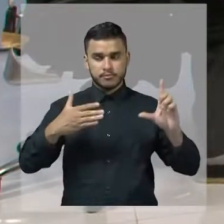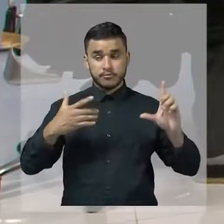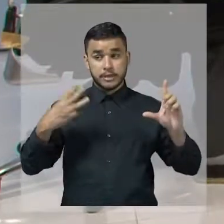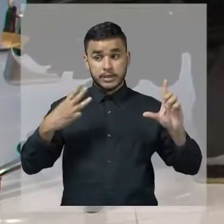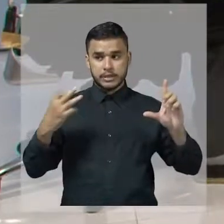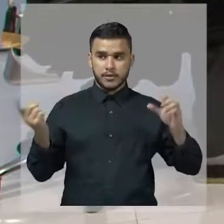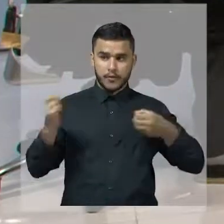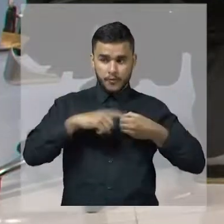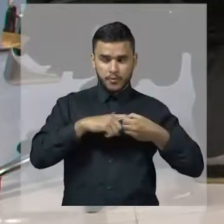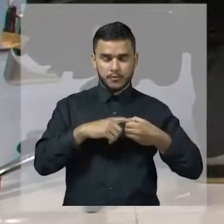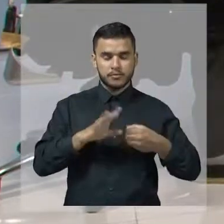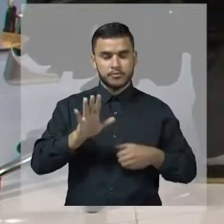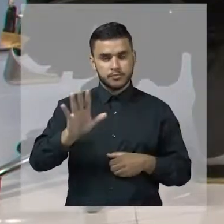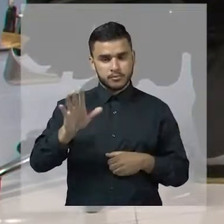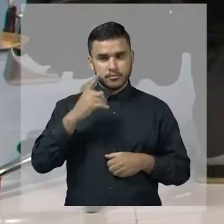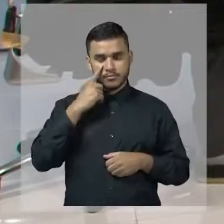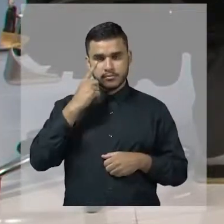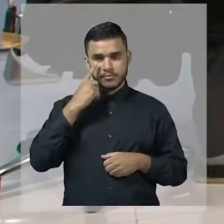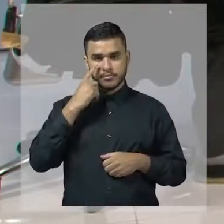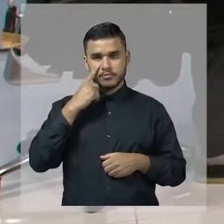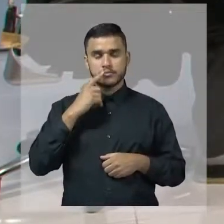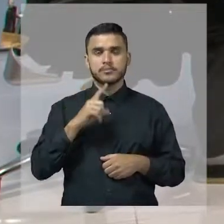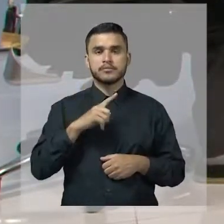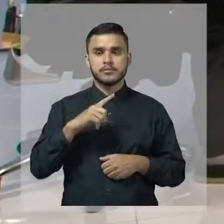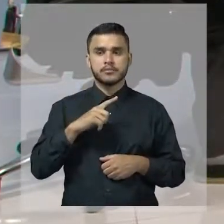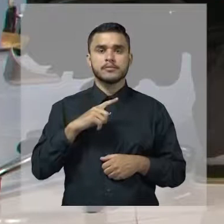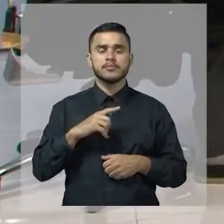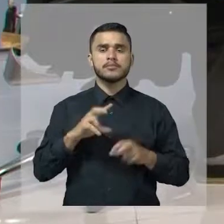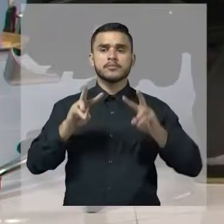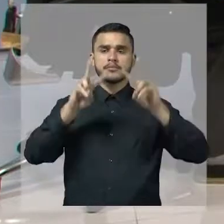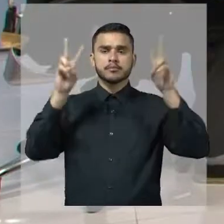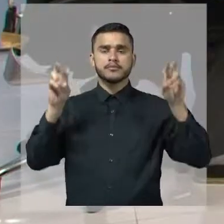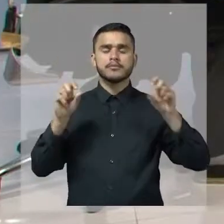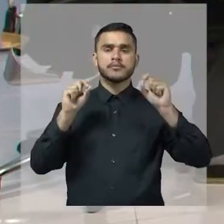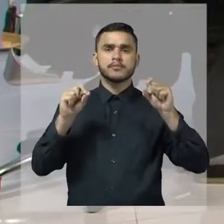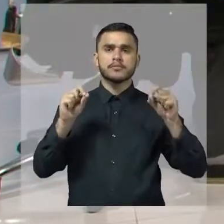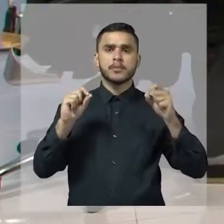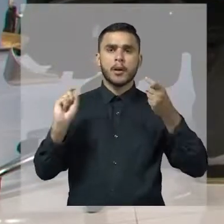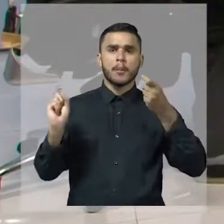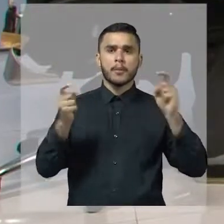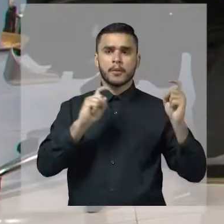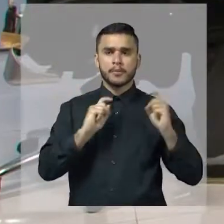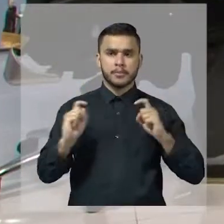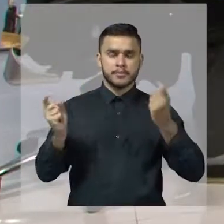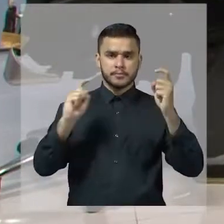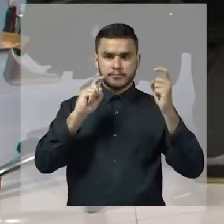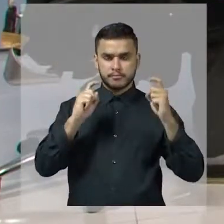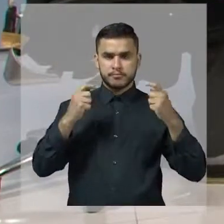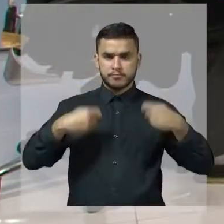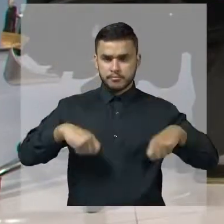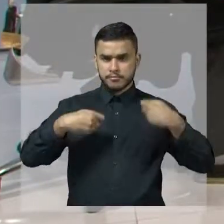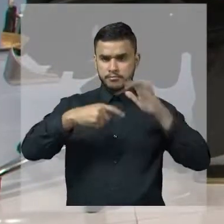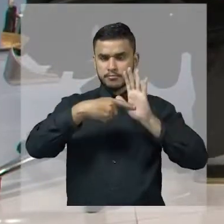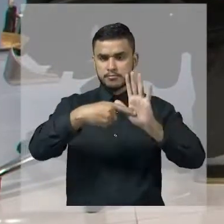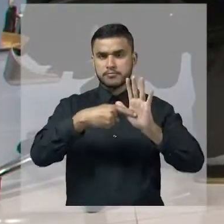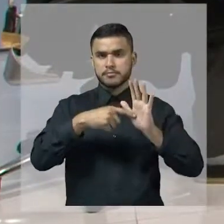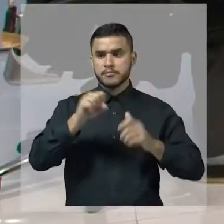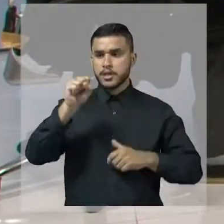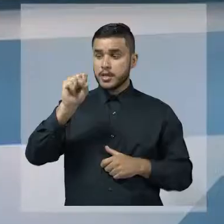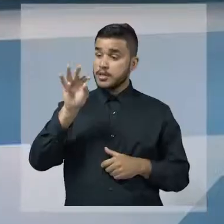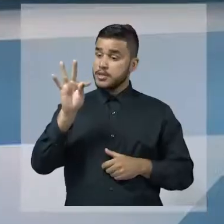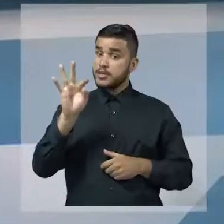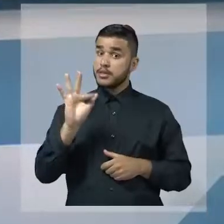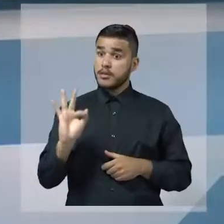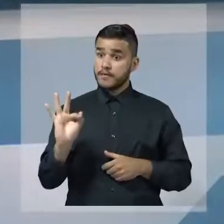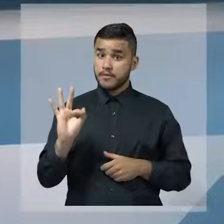bloco, colocar em pauta a decisão de abrir inquérito pelo Supremo Tribunal